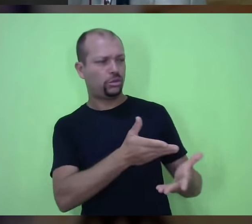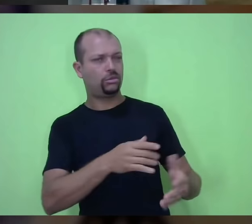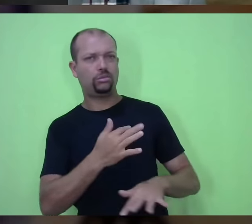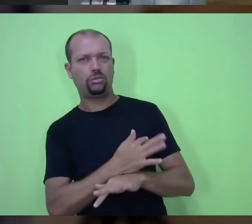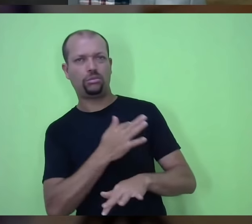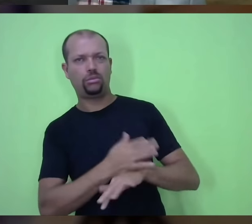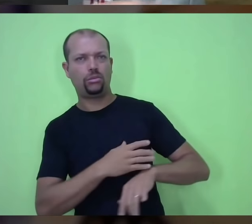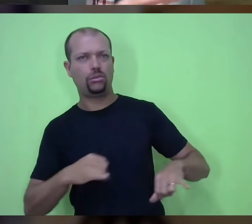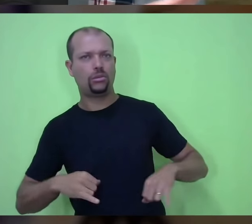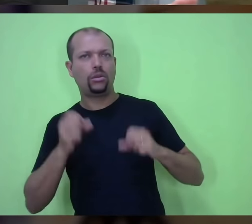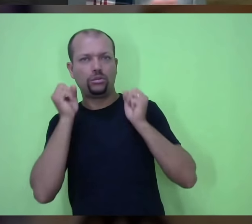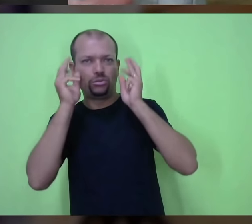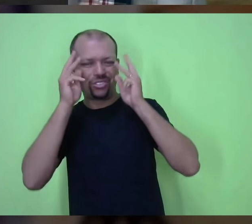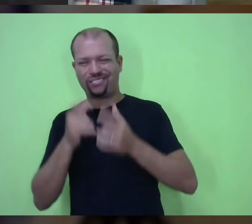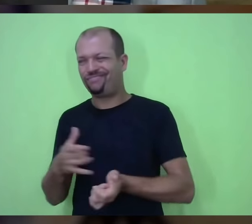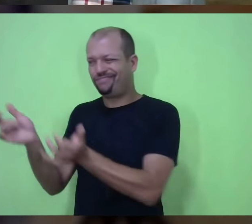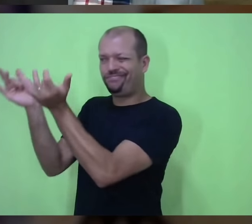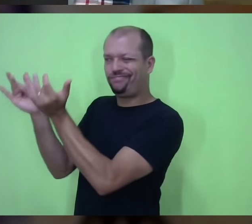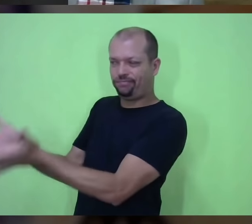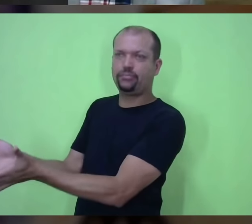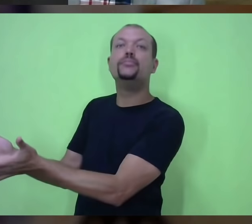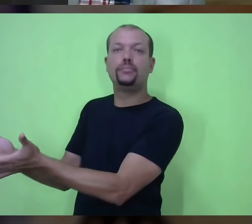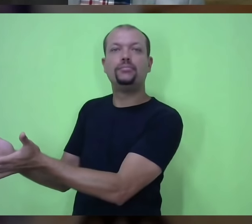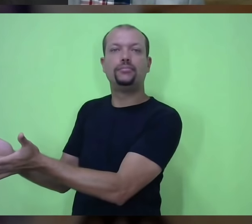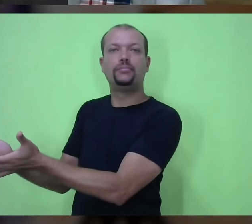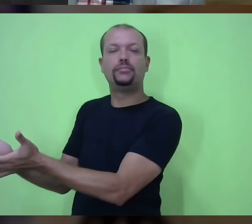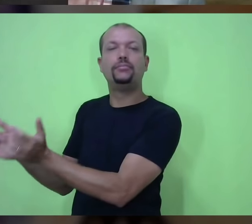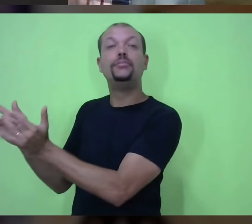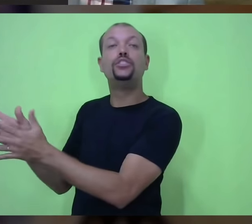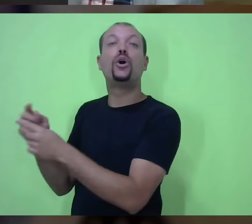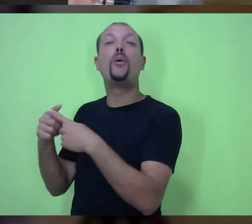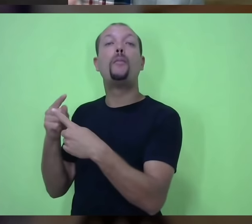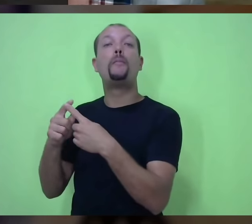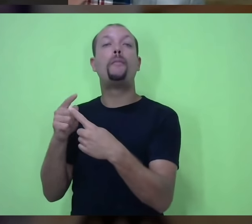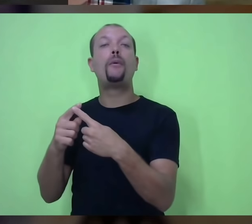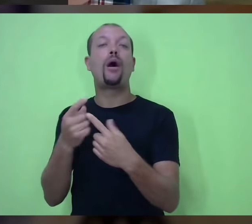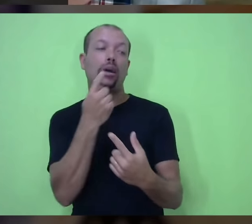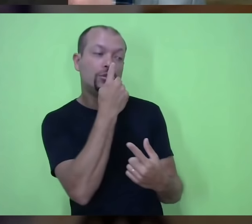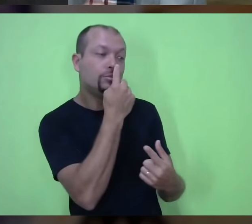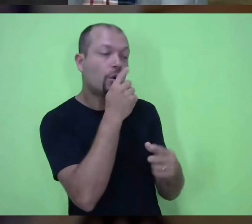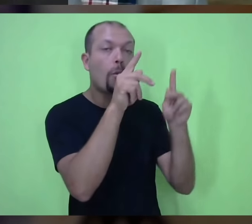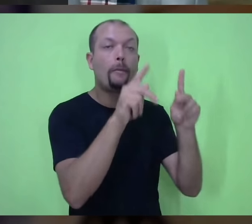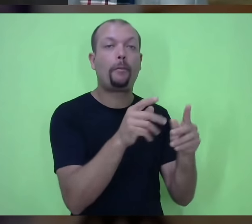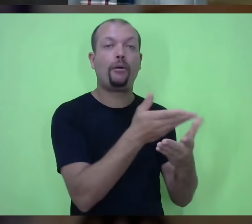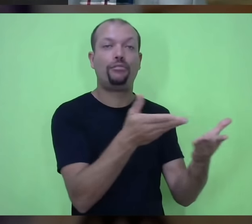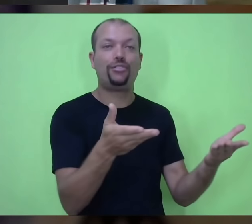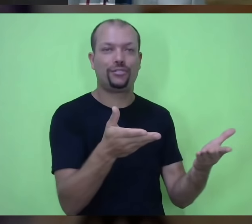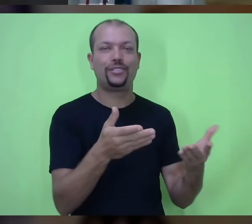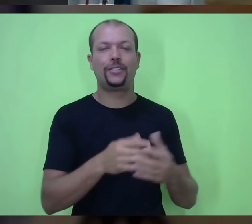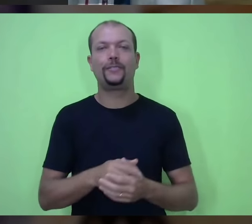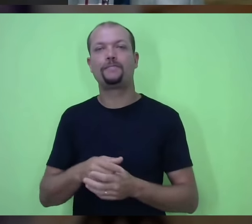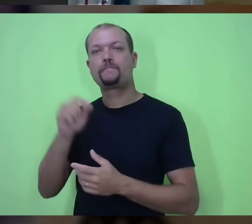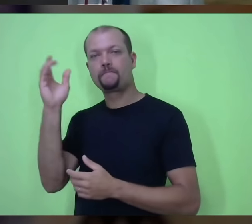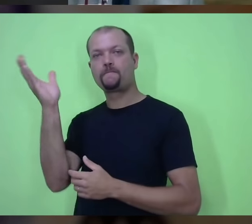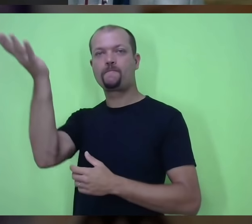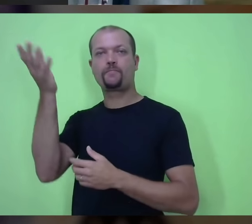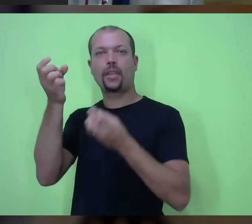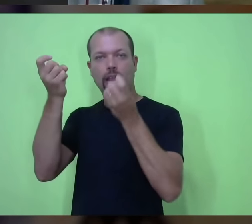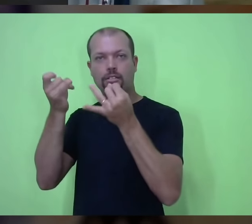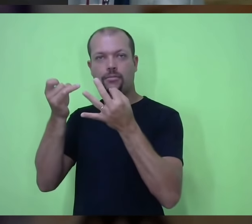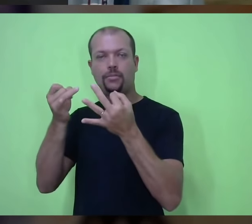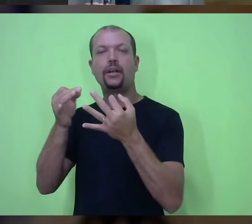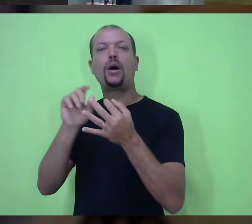escolheu lançar mão de tudo isso para justamente se identificar com o povo. Ellen White, no livro